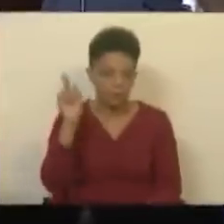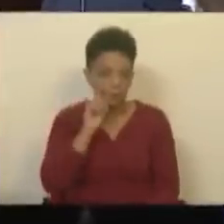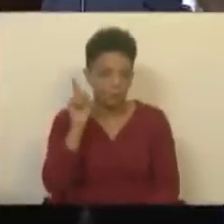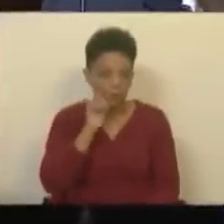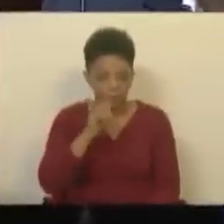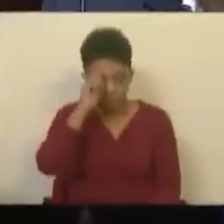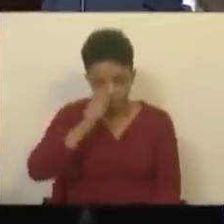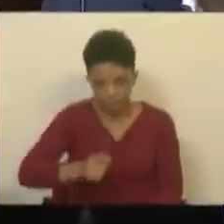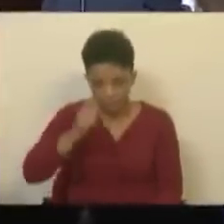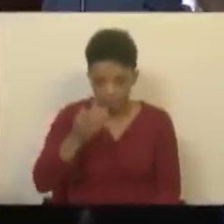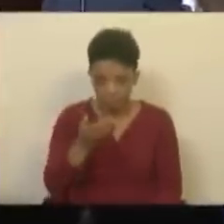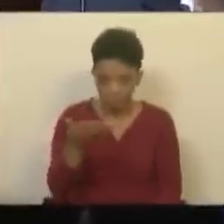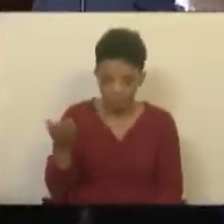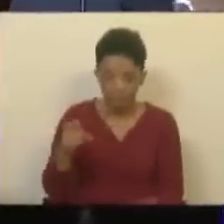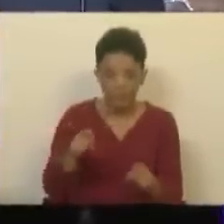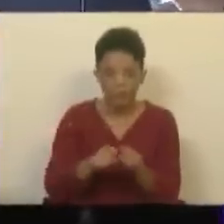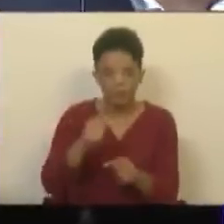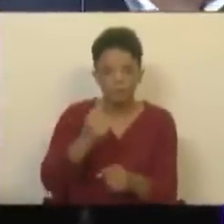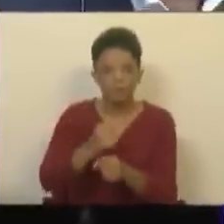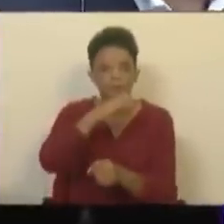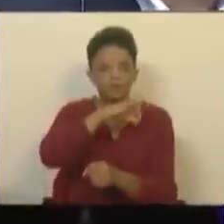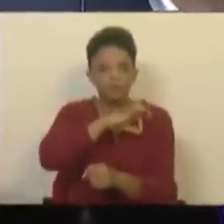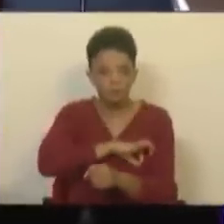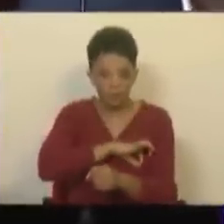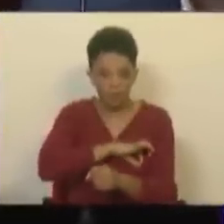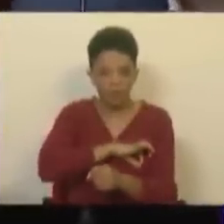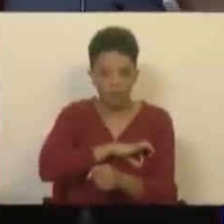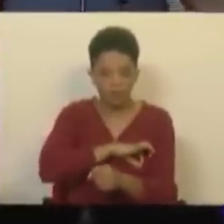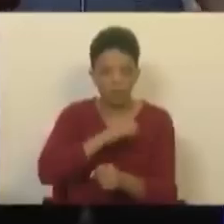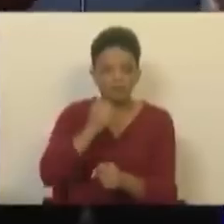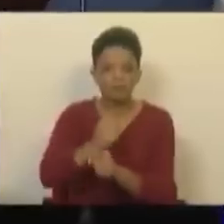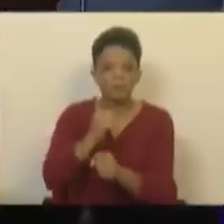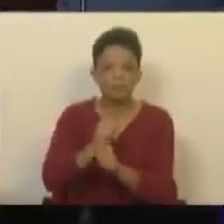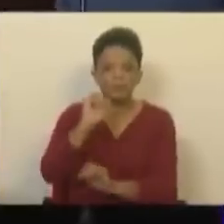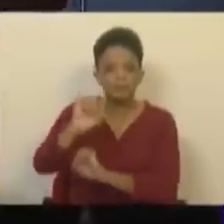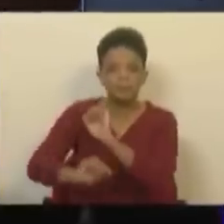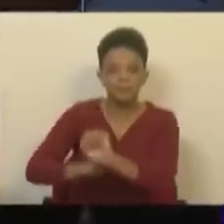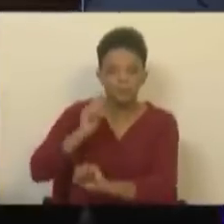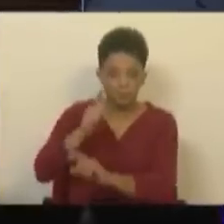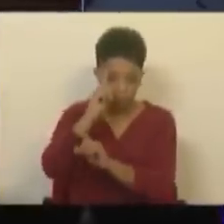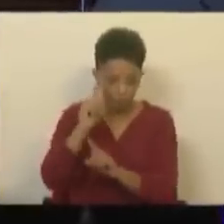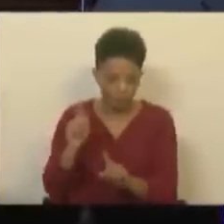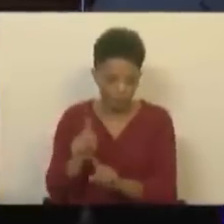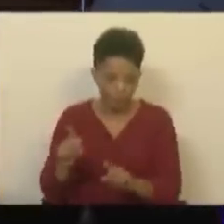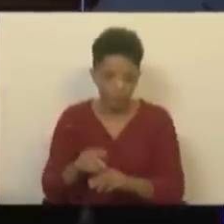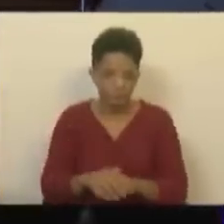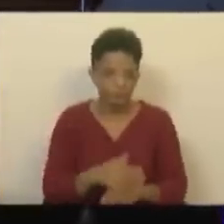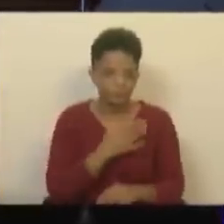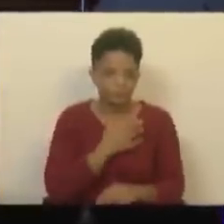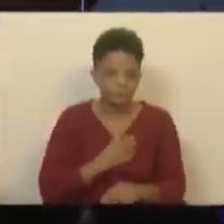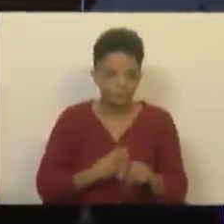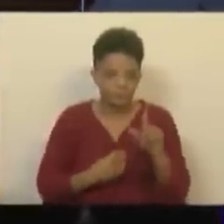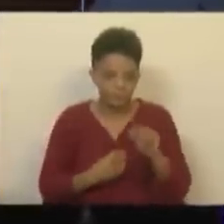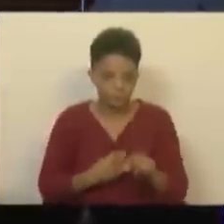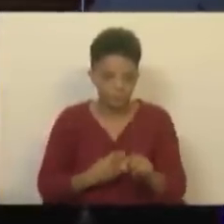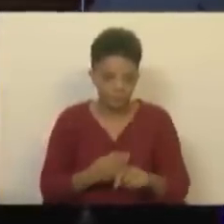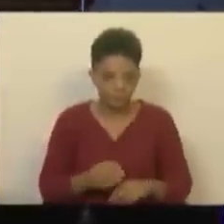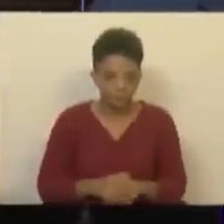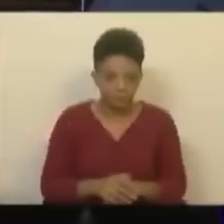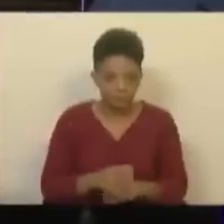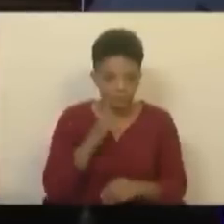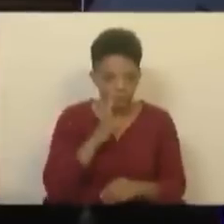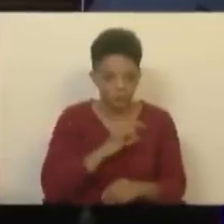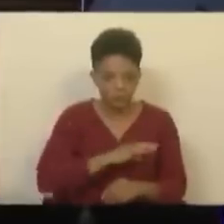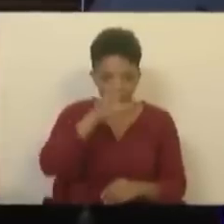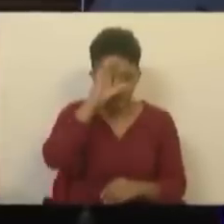respeitar aquela que é a graduação profissional por parte dos trabalhadores Por parte dos professores eu gostaria ainda e registo que